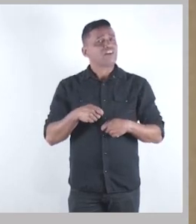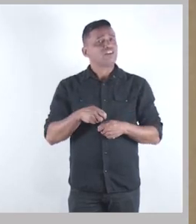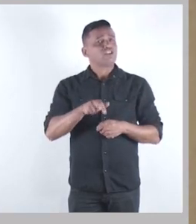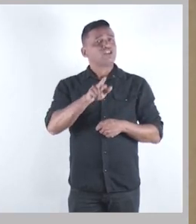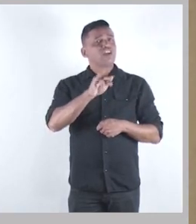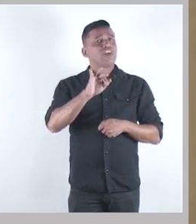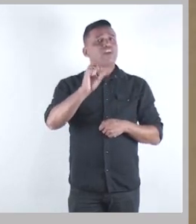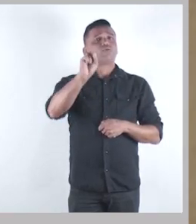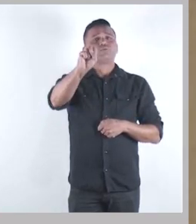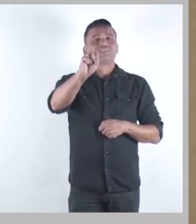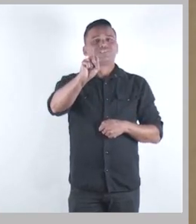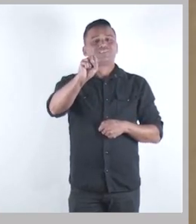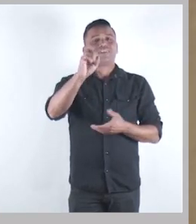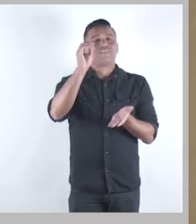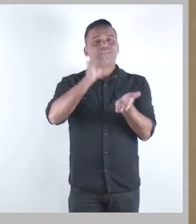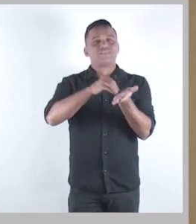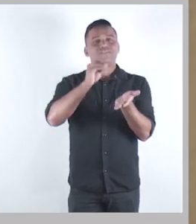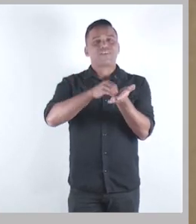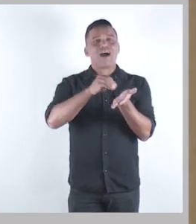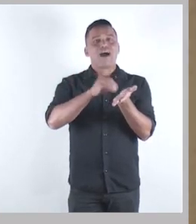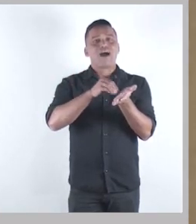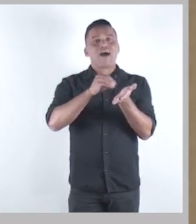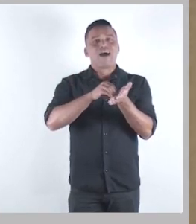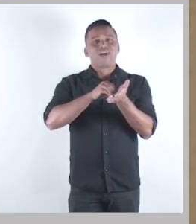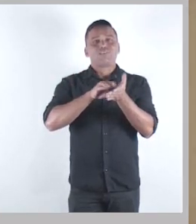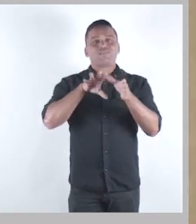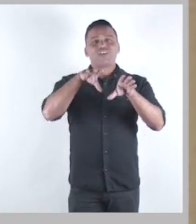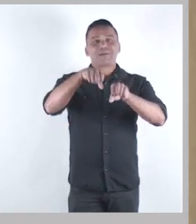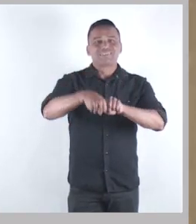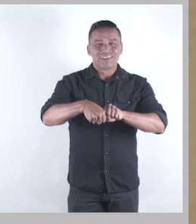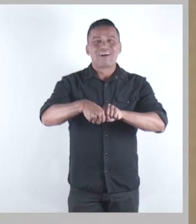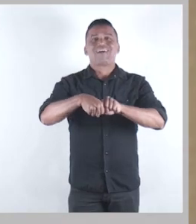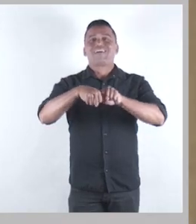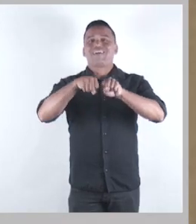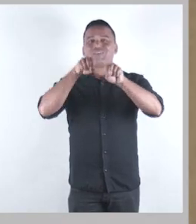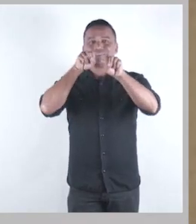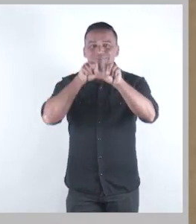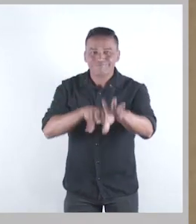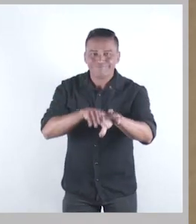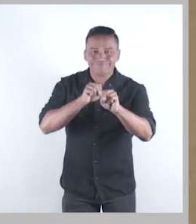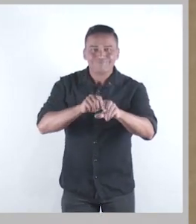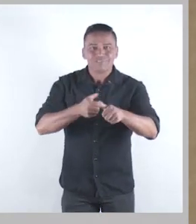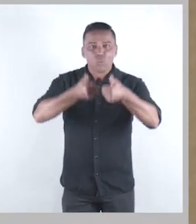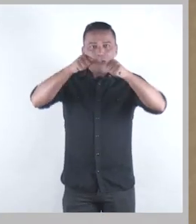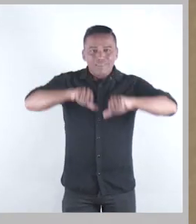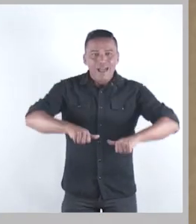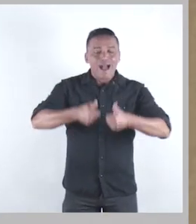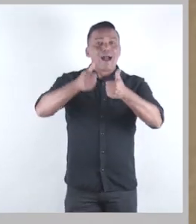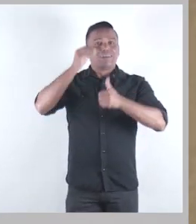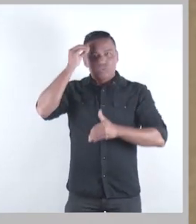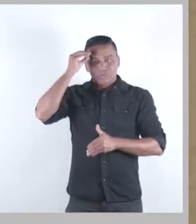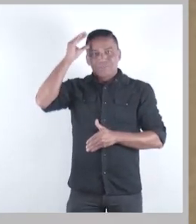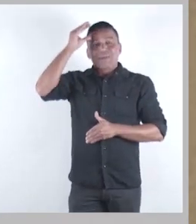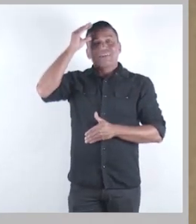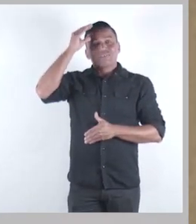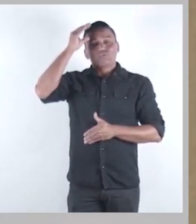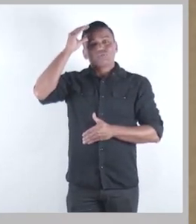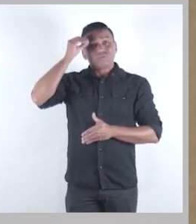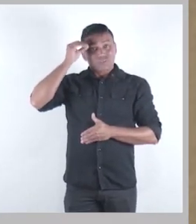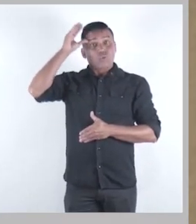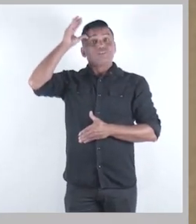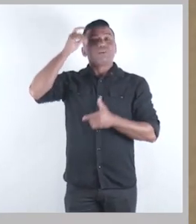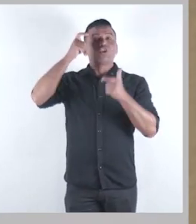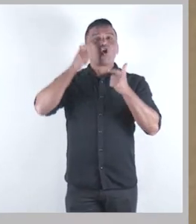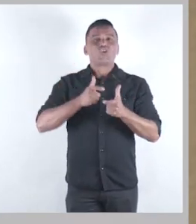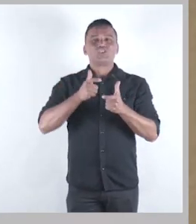Mas o que é que nos falta? Falta-nos o conhecimento para processar esses produtos todos que nós temos. E onde é que está o conhecimento? O conhecimento está